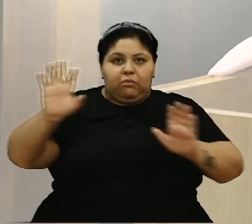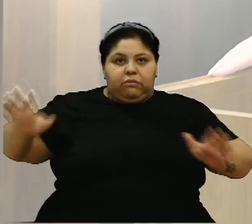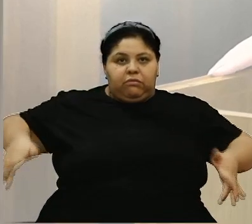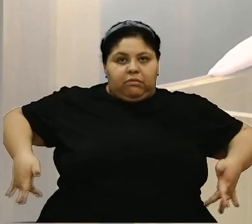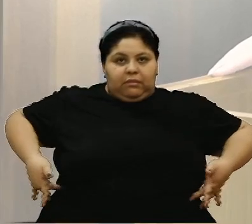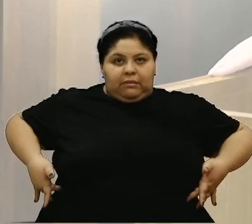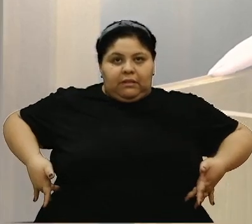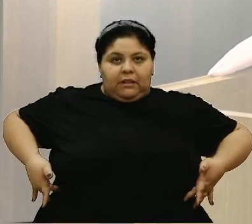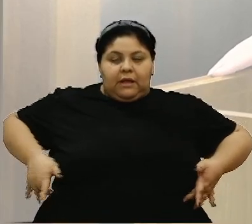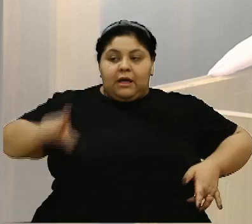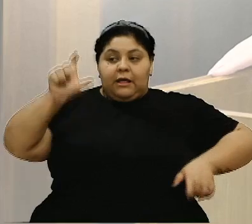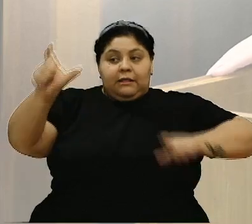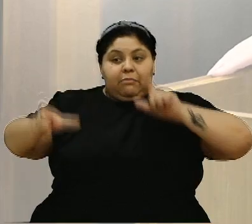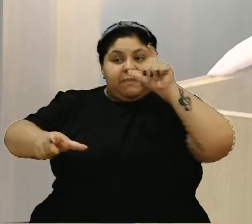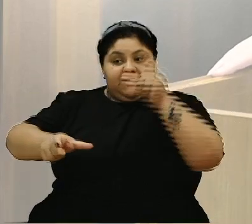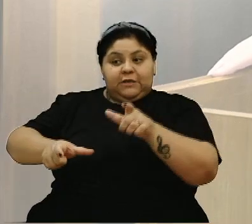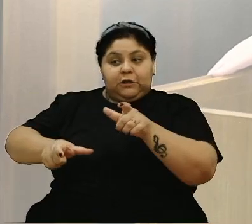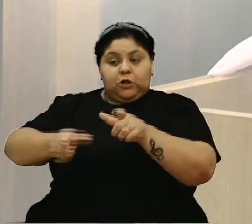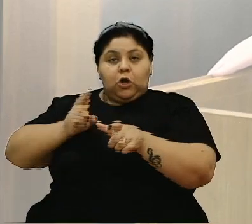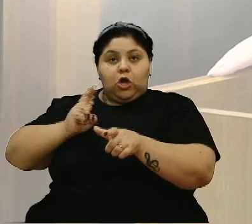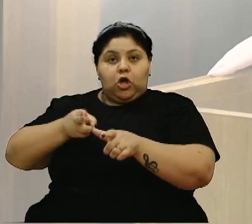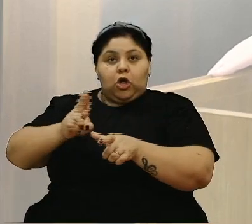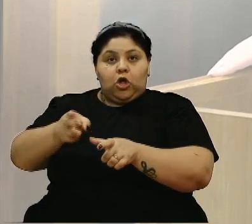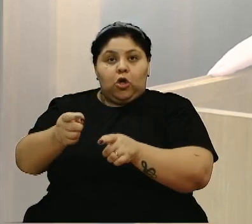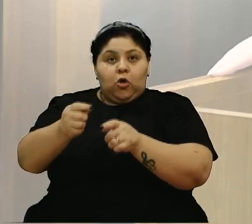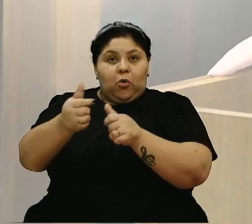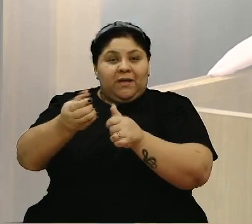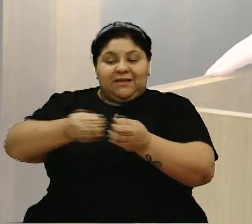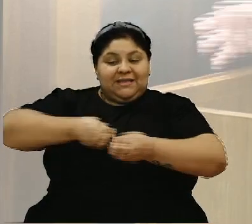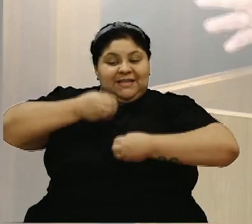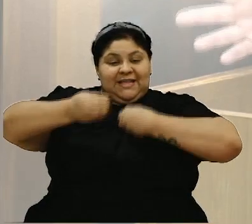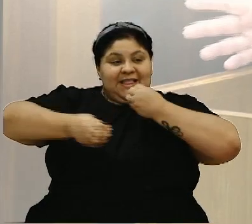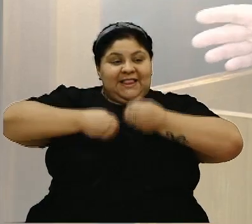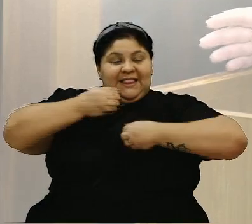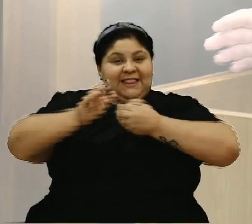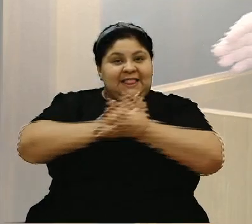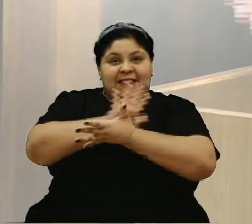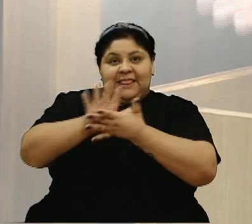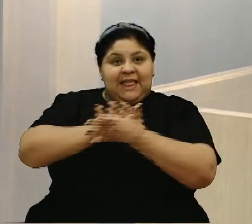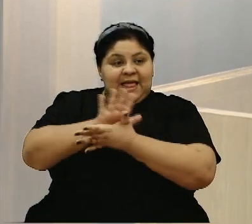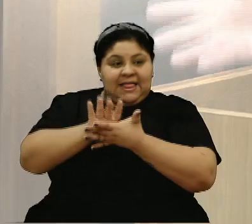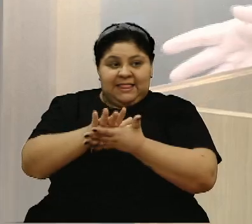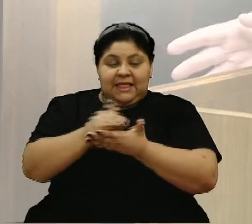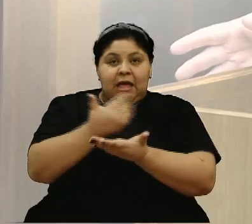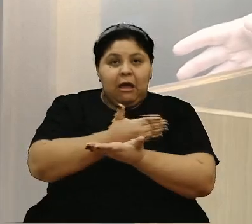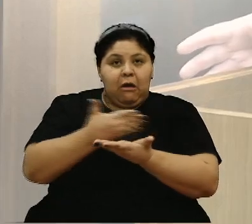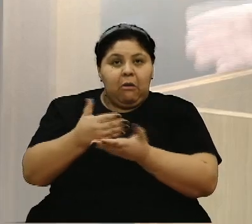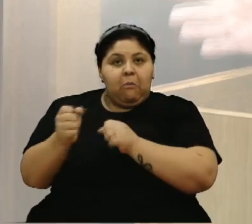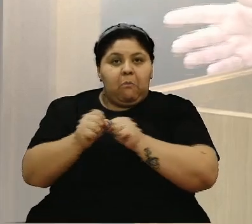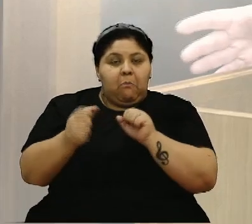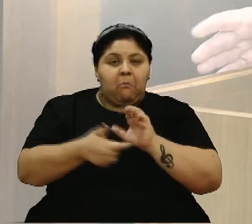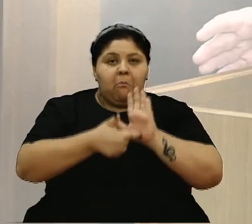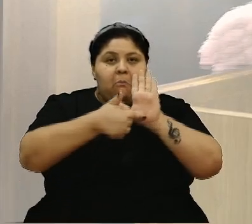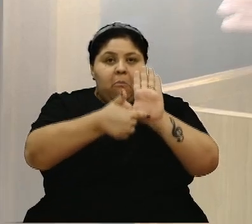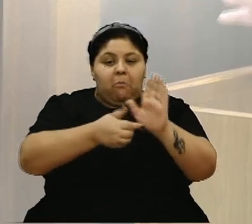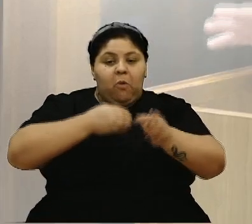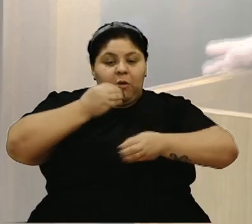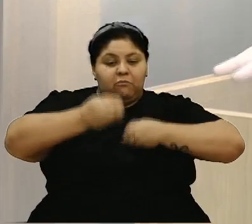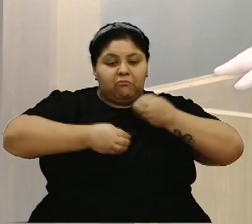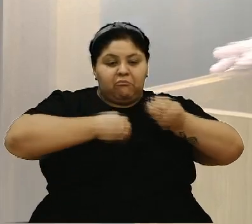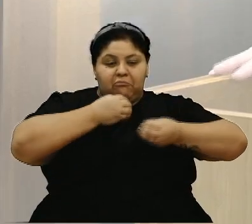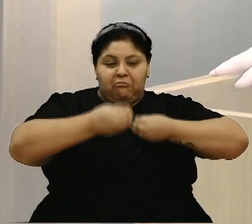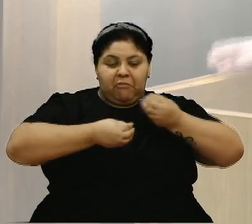pacientes permanecem quase sem sintomas. A partir daí, podem aparecer sintomas e sinais que